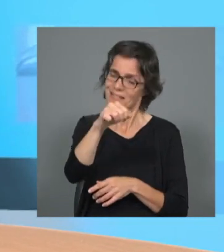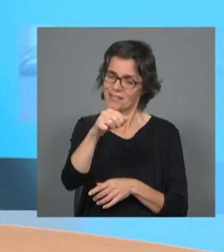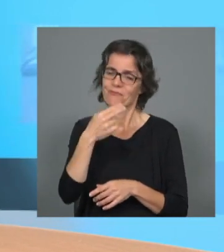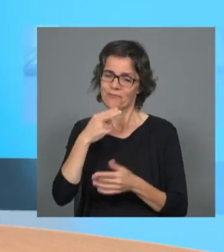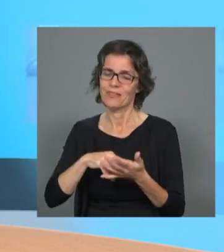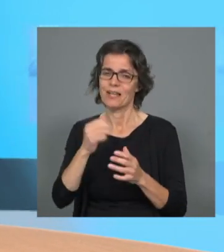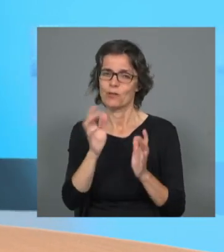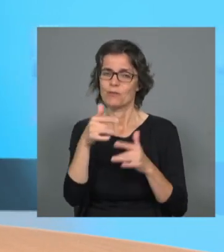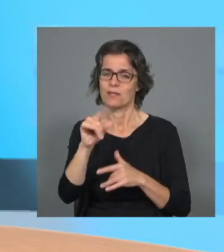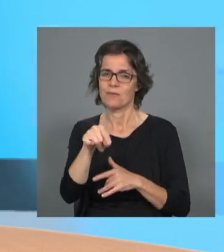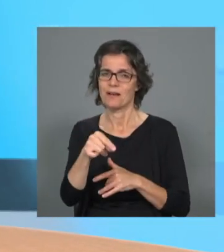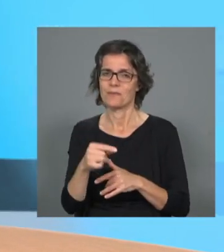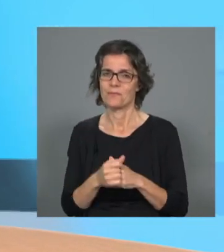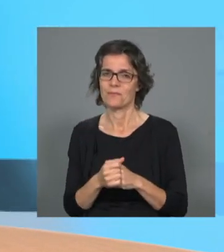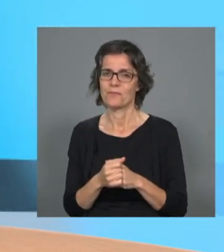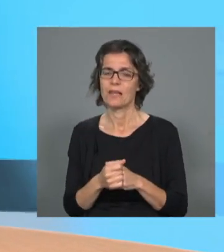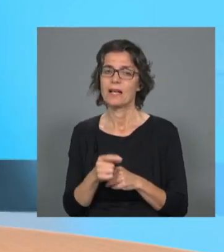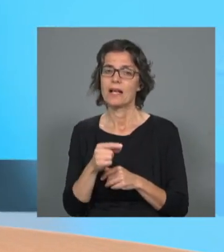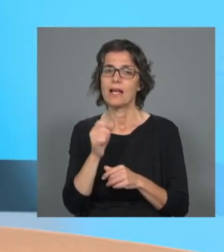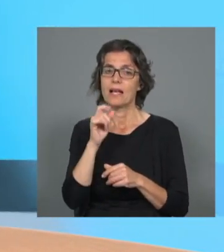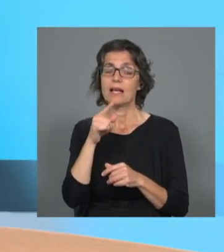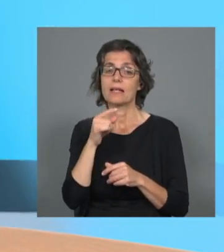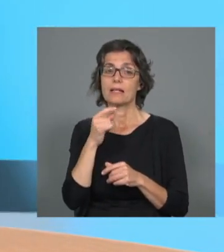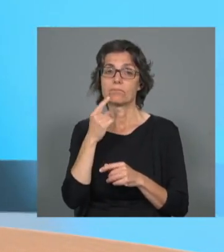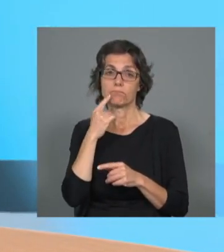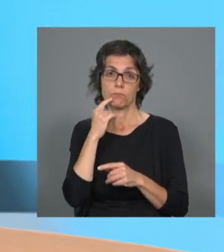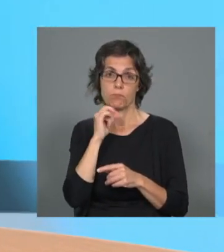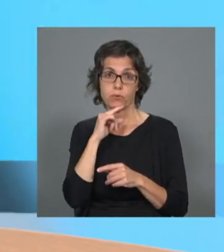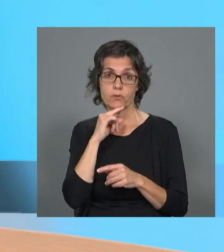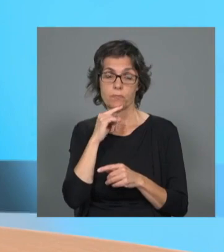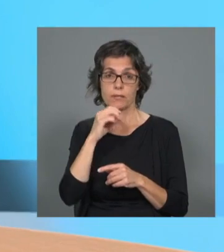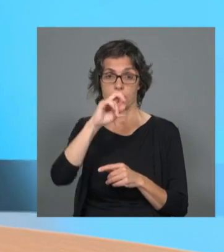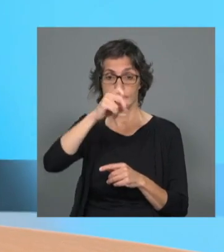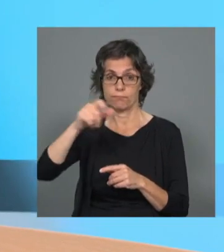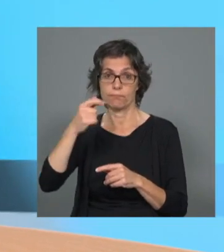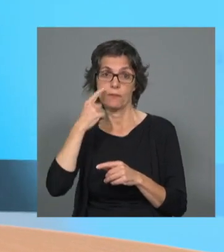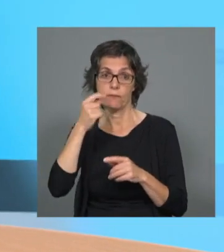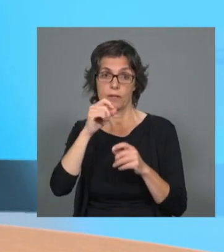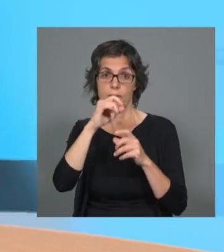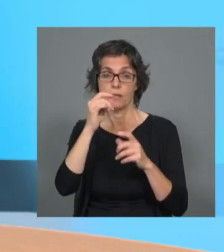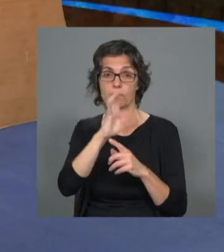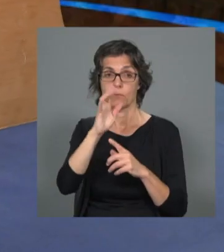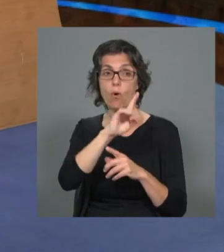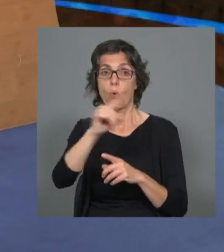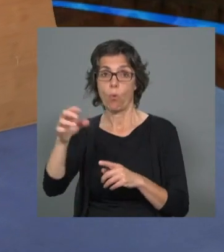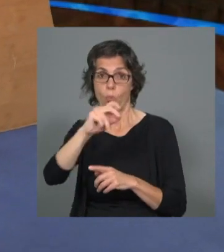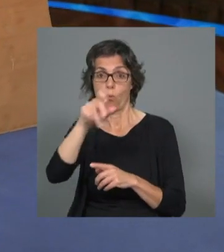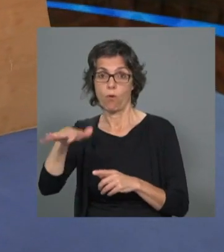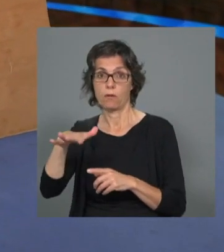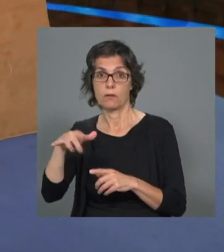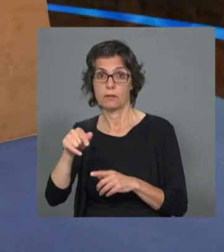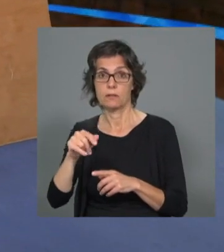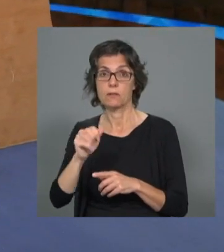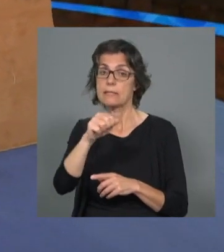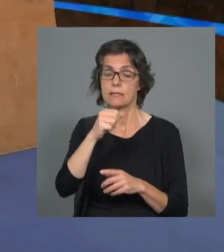depois, à medida que vai estando disponível os locais onde pode ser visto, também é necessário, é possível consultar a partir